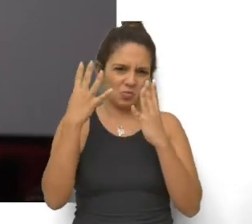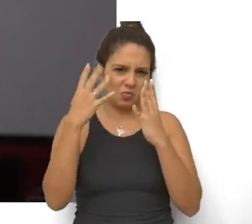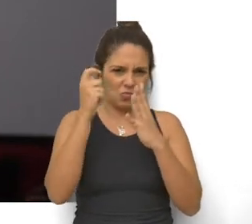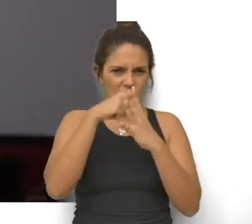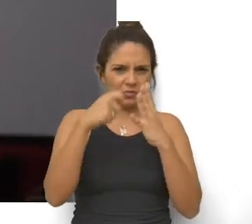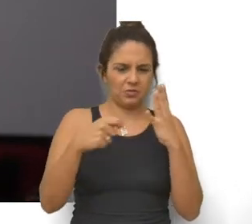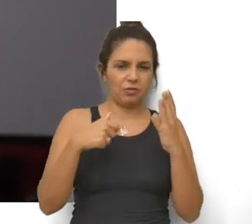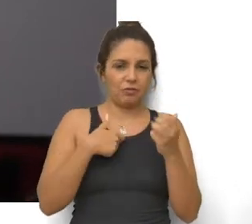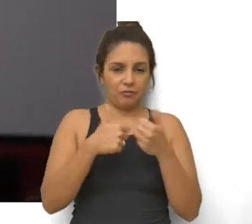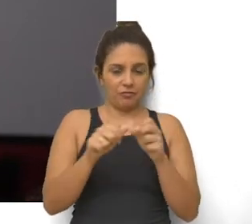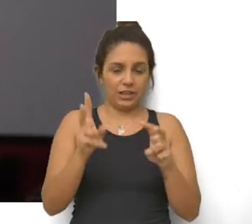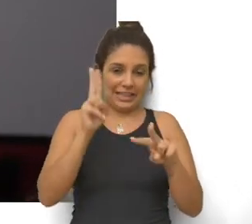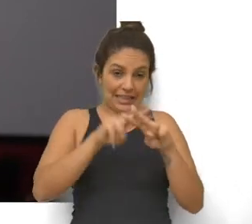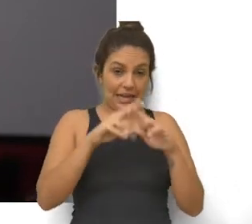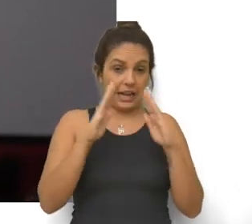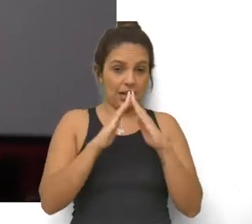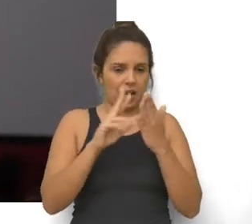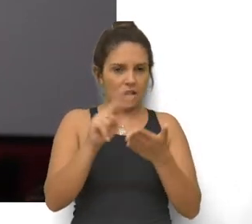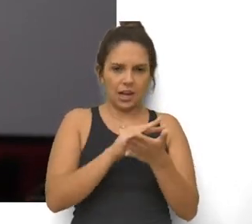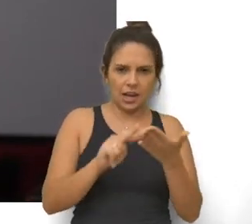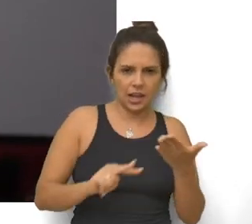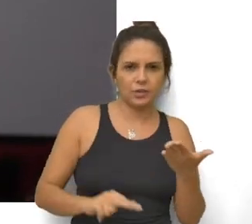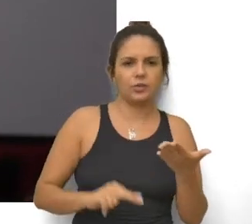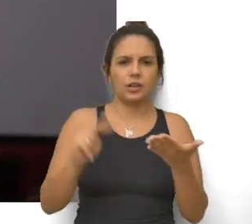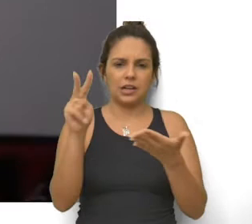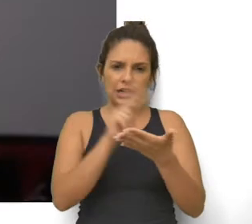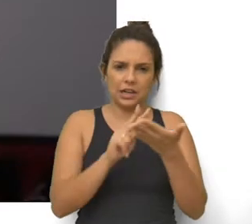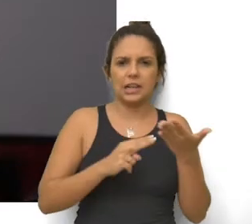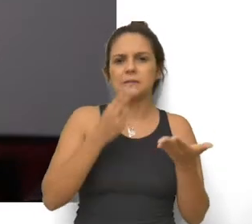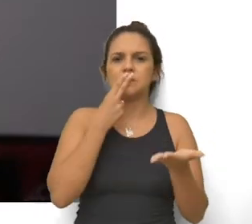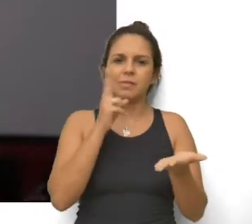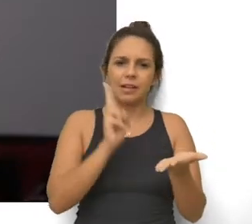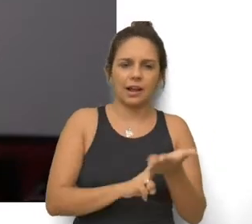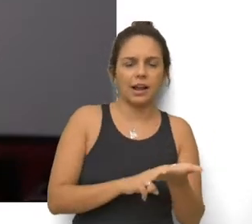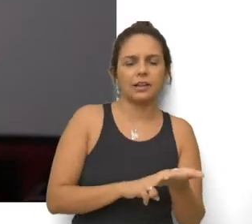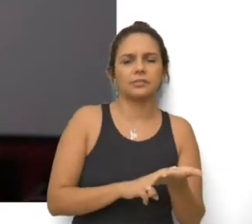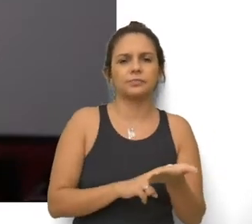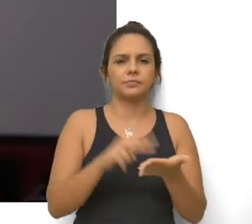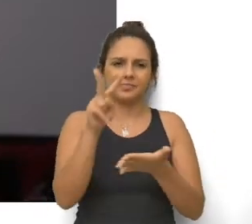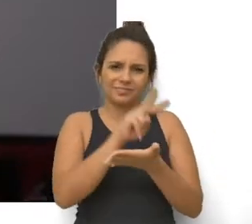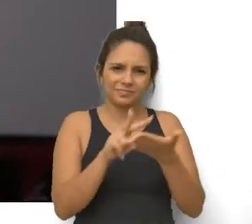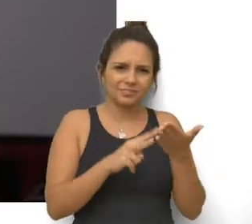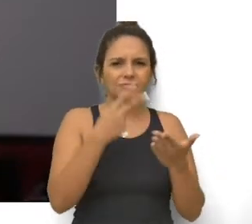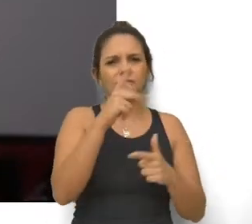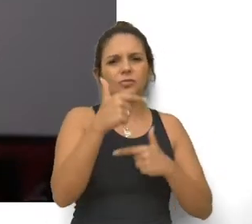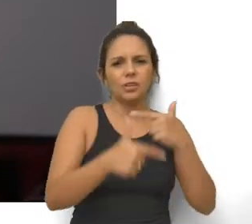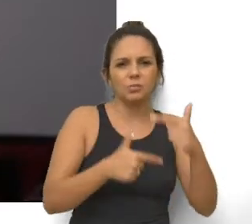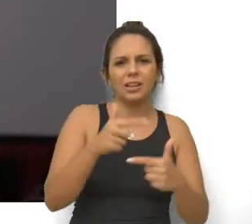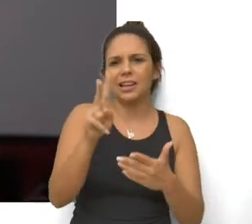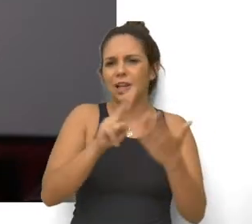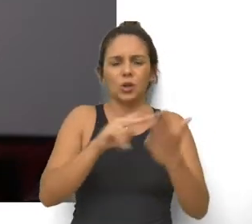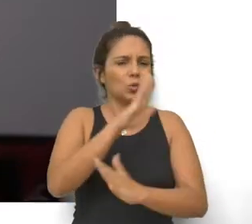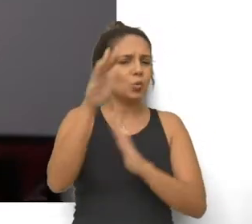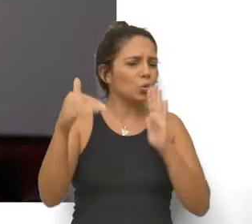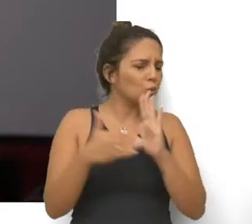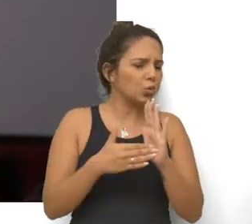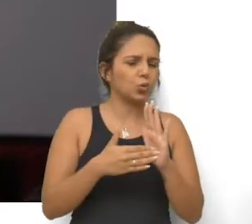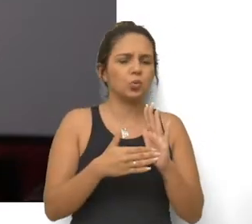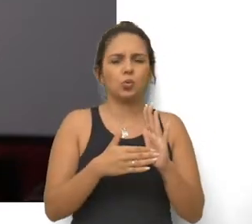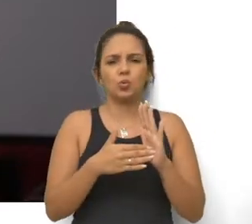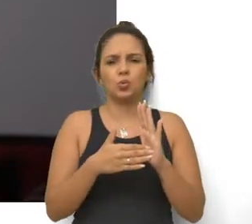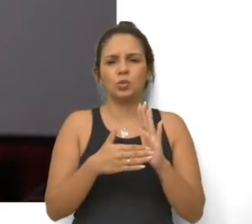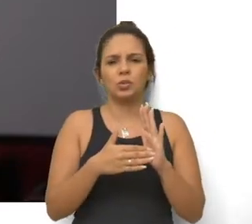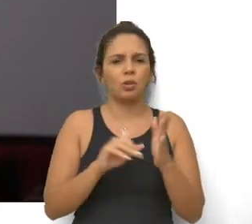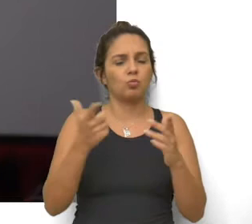fiquei trancada em casa lendo as cartas, lendo a obra dela, lendo tudo que havia, que não era